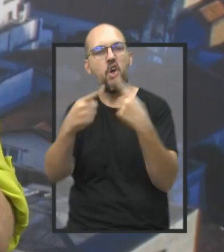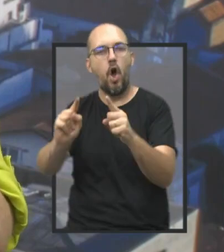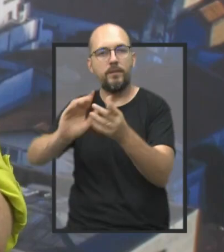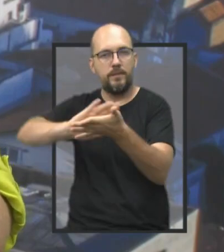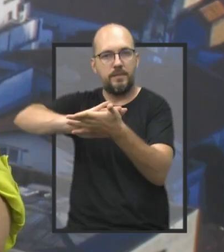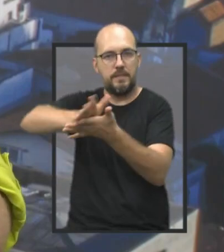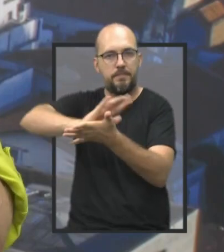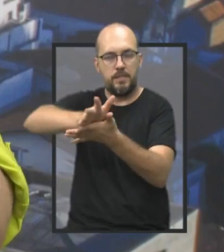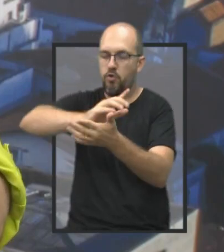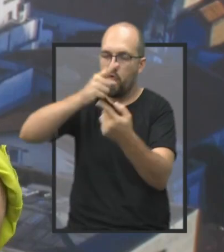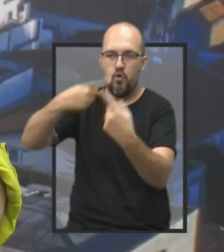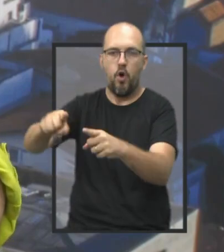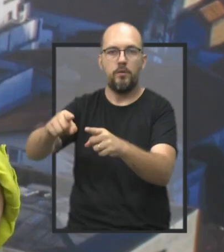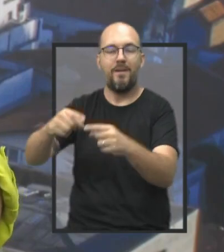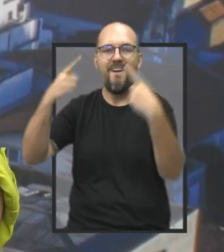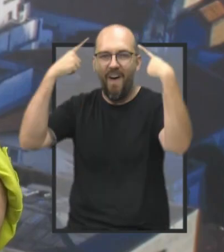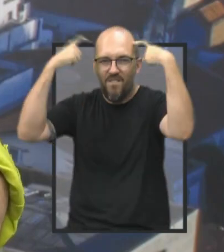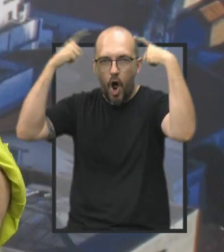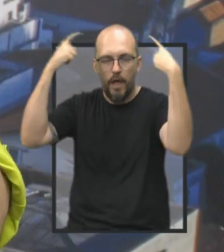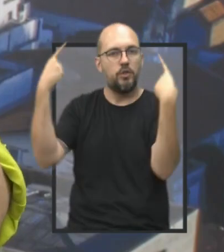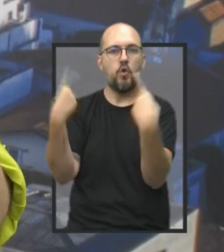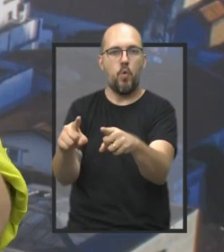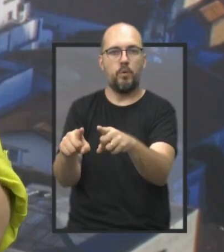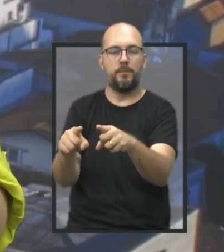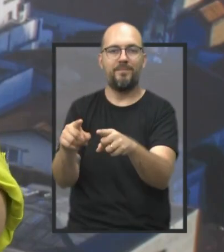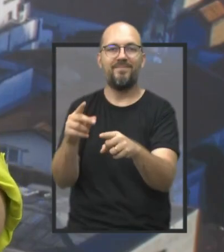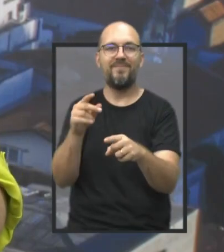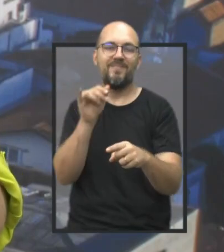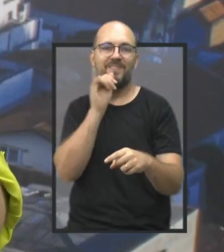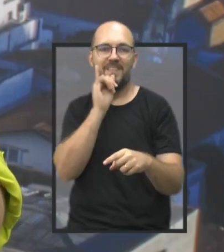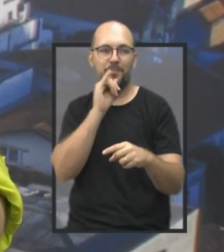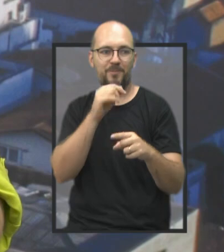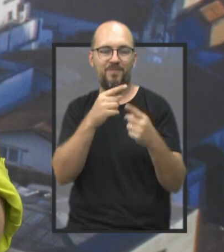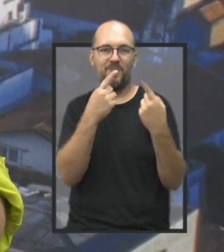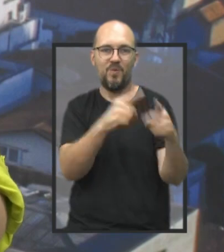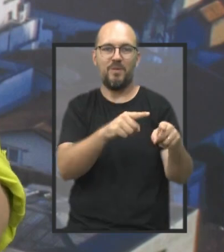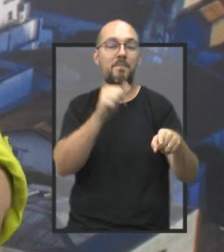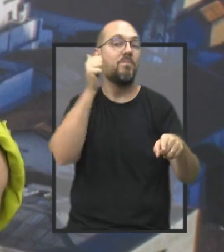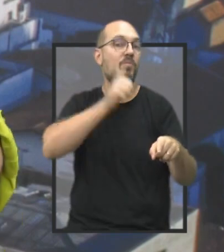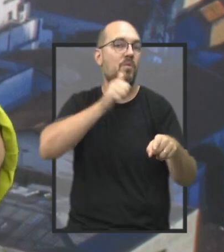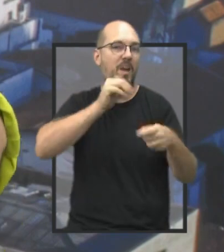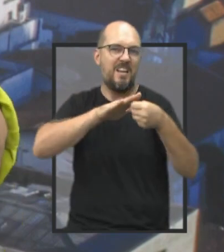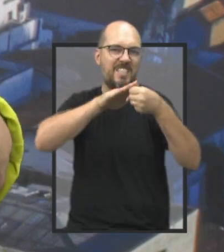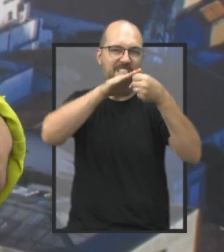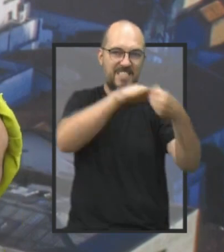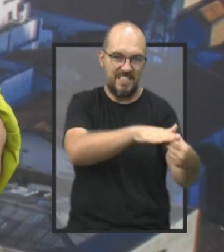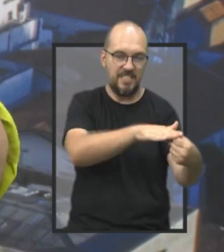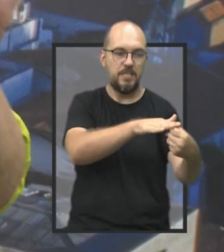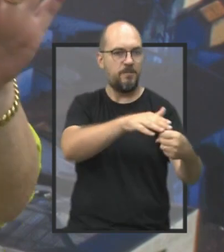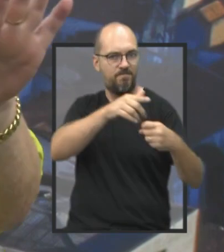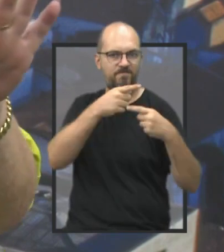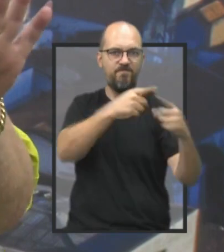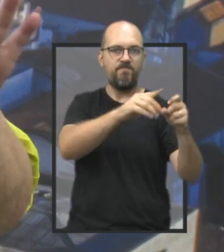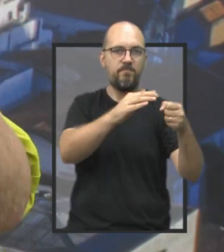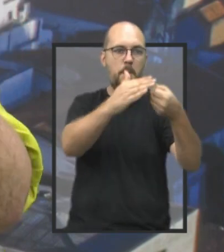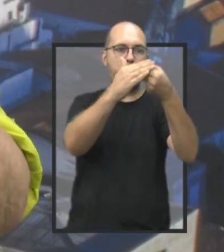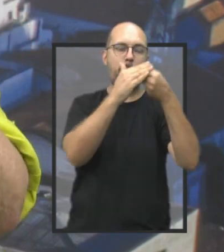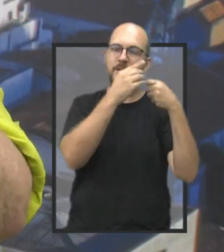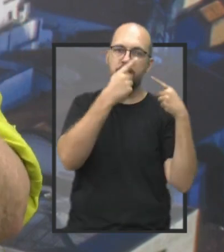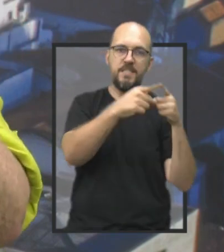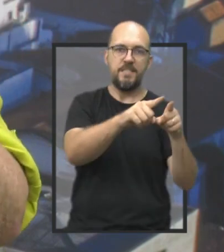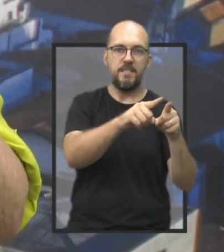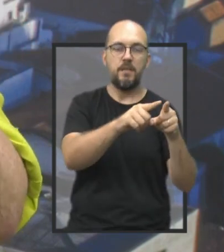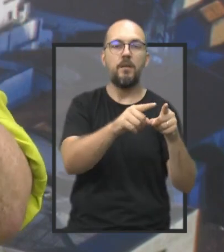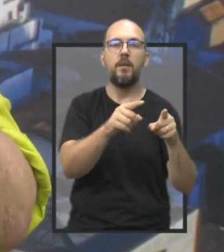todas as violências. Quando nós falamos no combate à violência de gênero, a causa da mulher, nós estamos falando em todas as violências. Nós